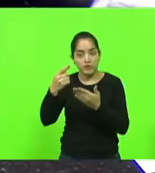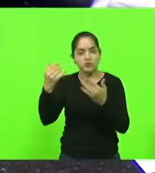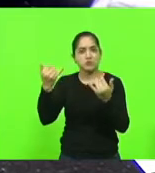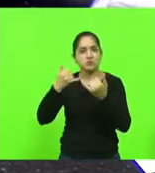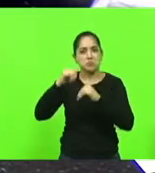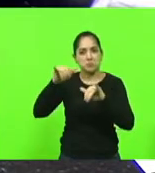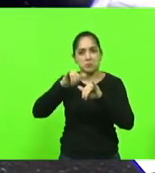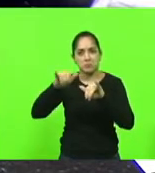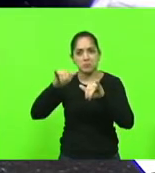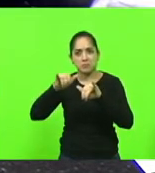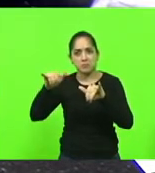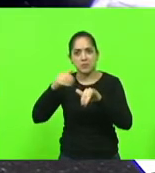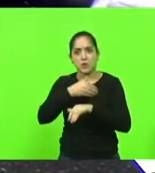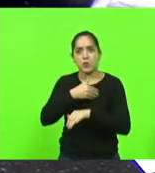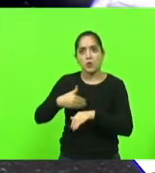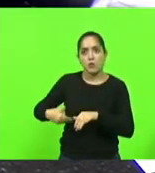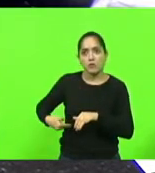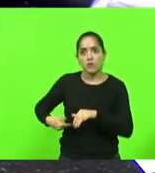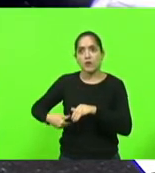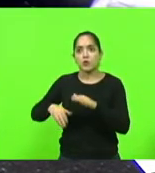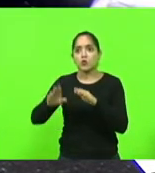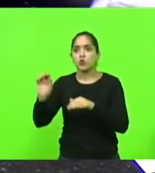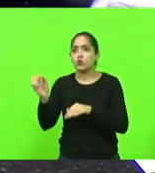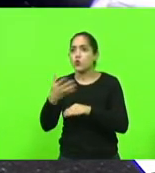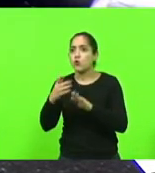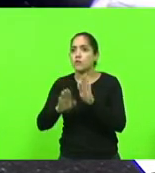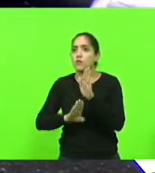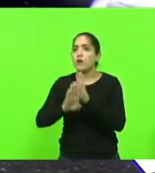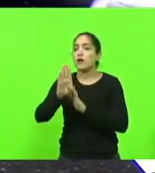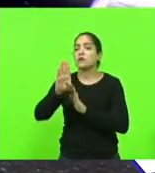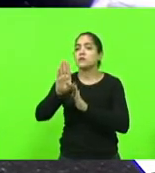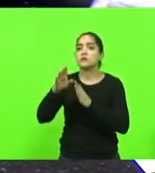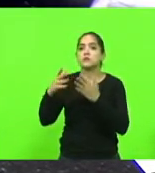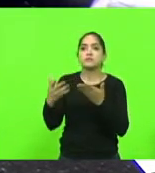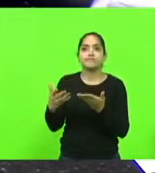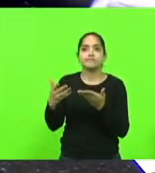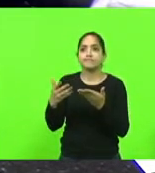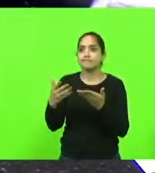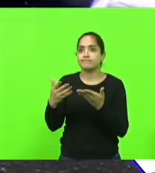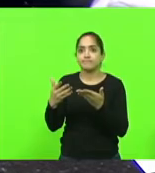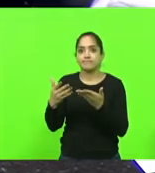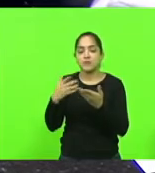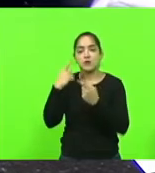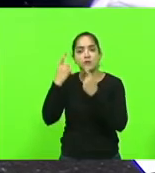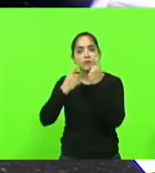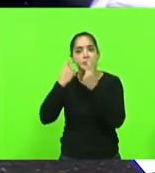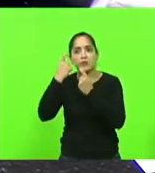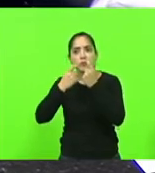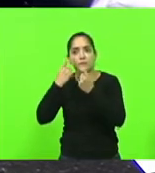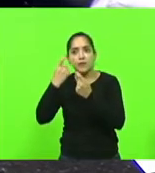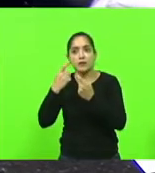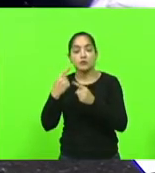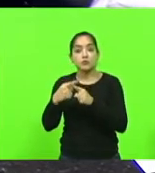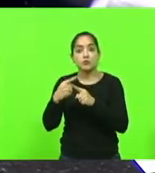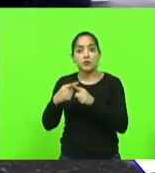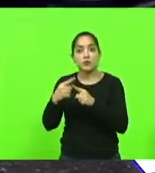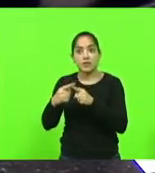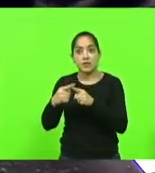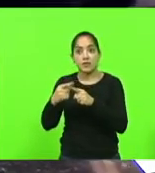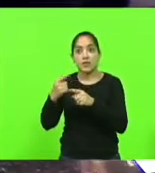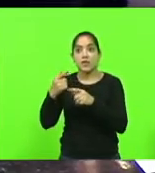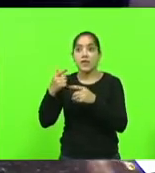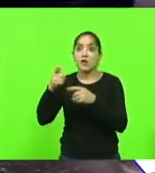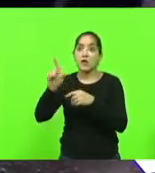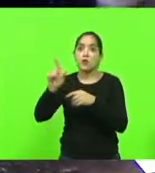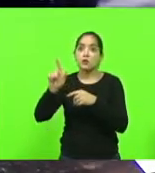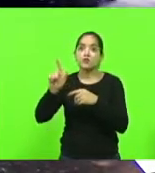dessa, de que o governo estabeleceu um novo recorde de arrecadação, eu fico absolutamente preocupado, porque a outra forma de dizer que o